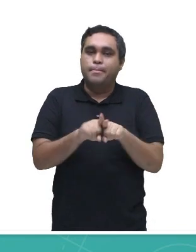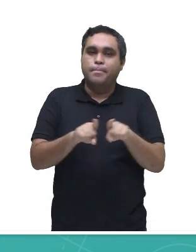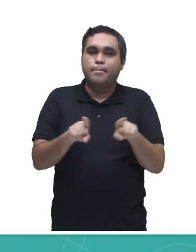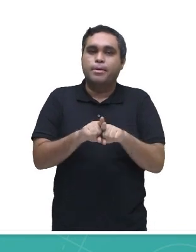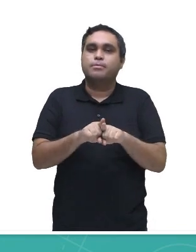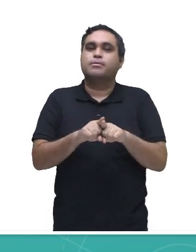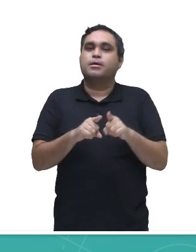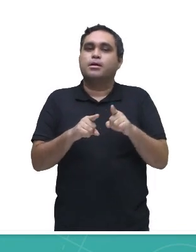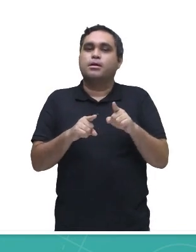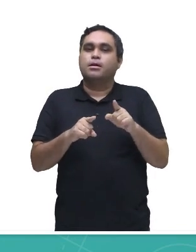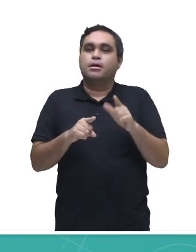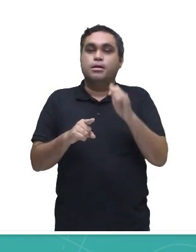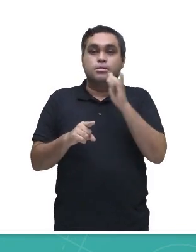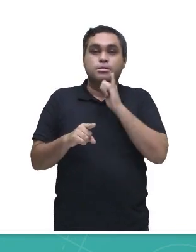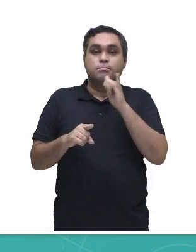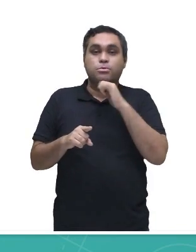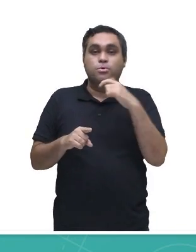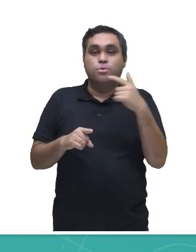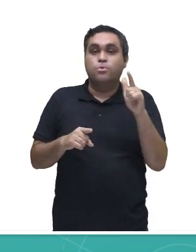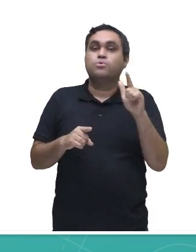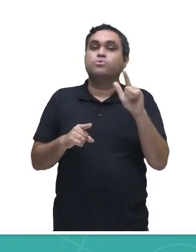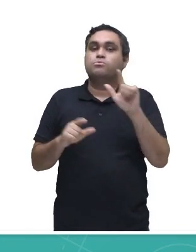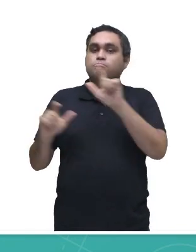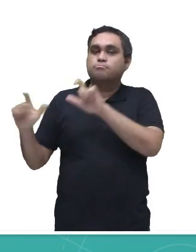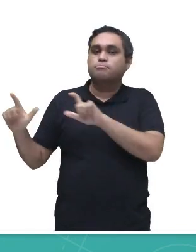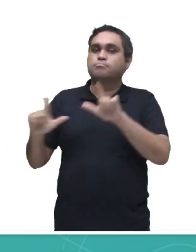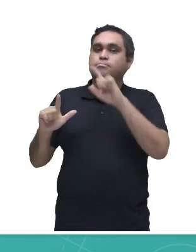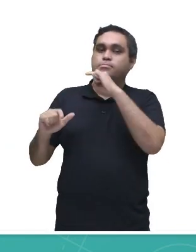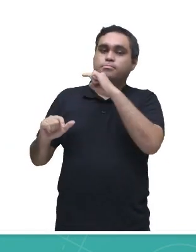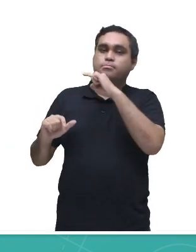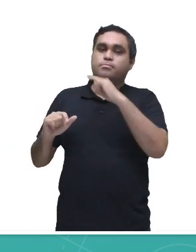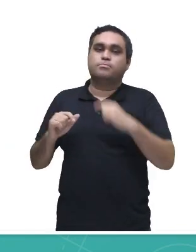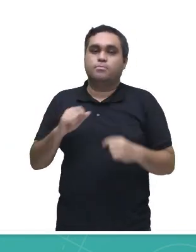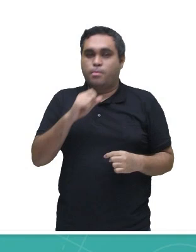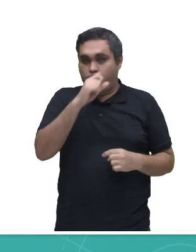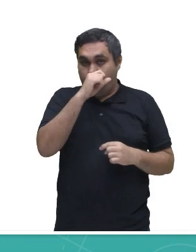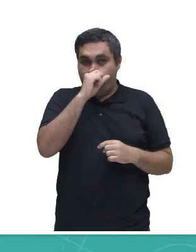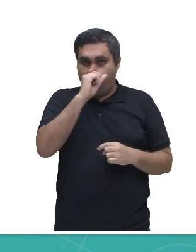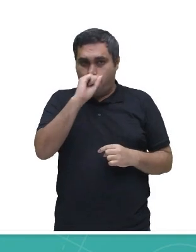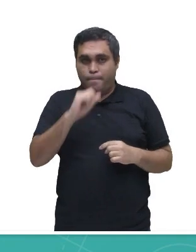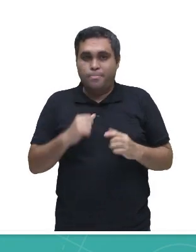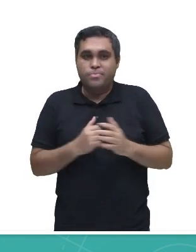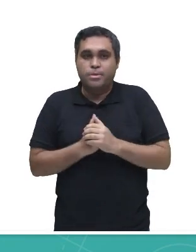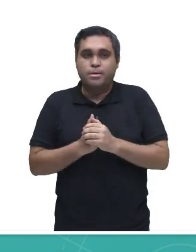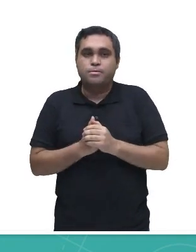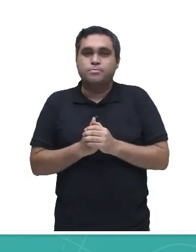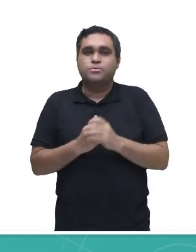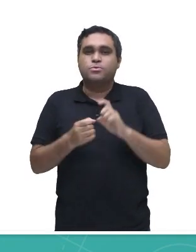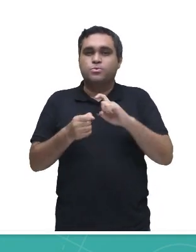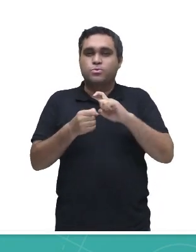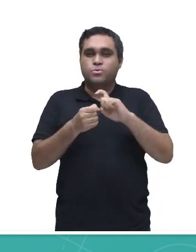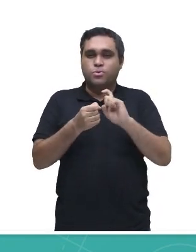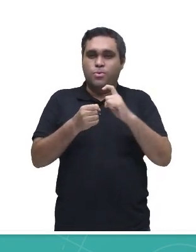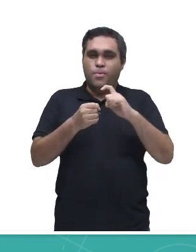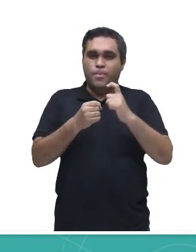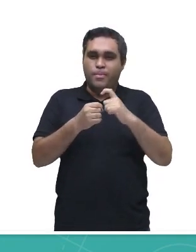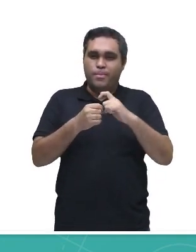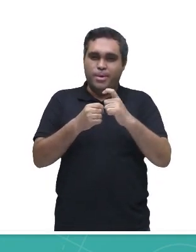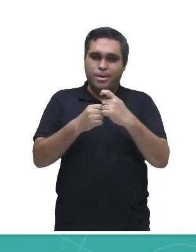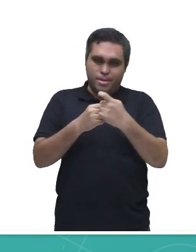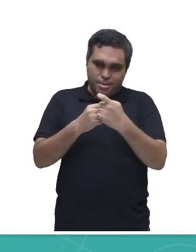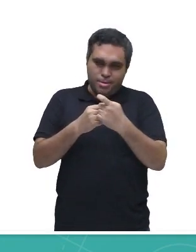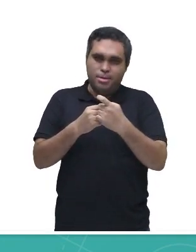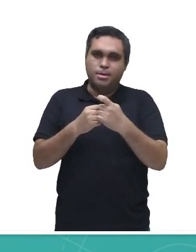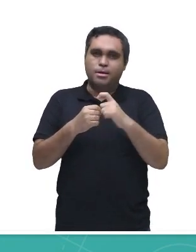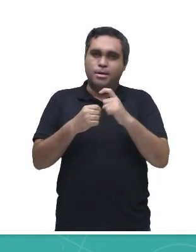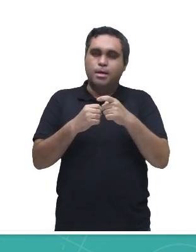vida, é aí nosso próximo exemplo. Eu estou trazendo para vocês o quê? Nosso querido tucumã, que a gente adora comer